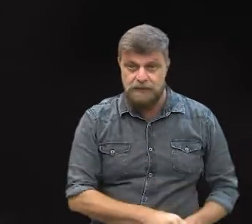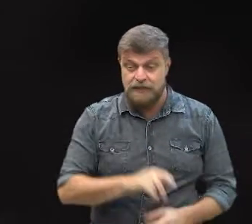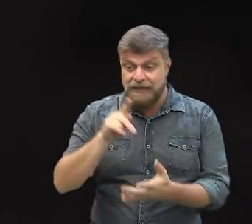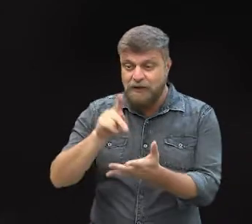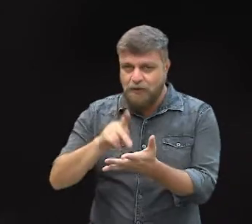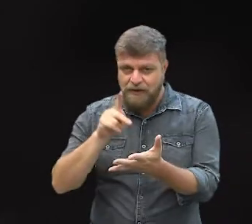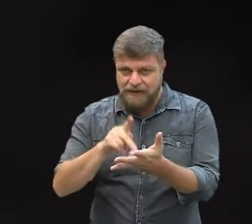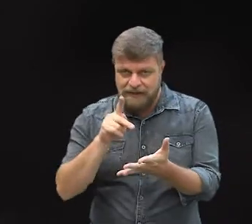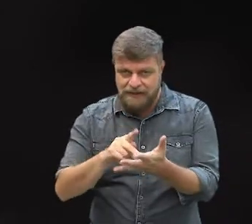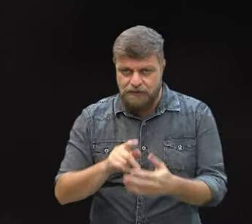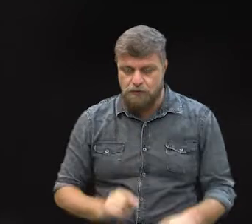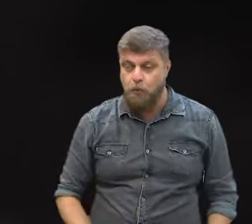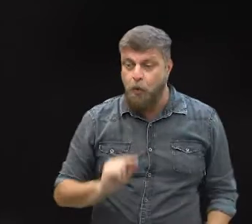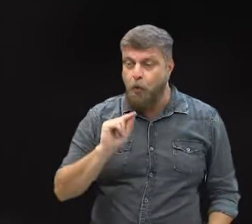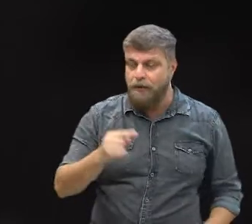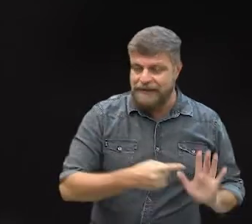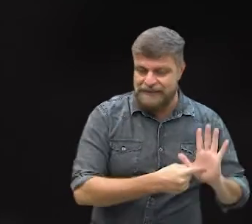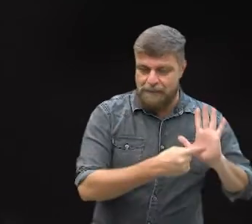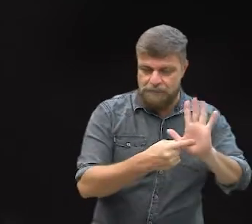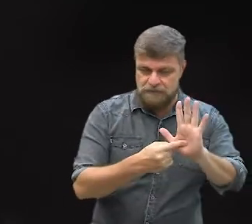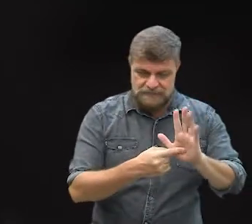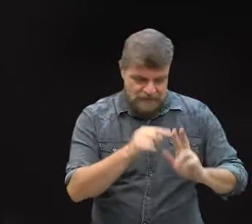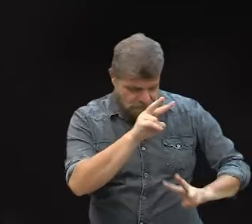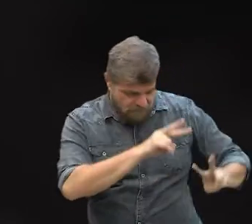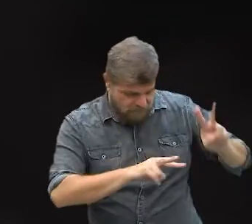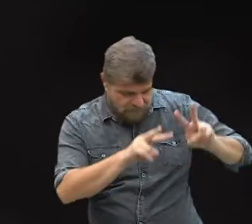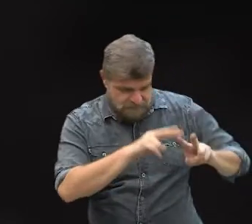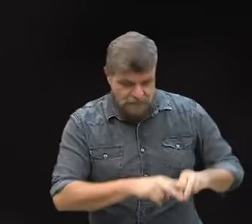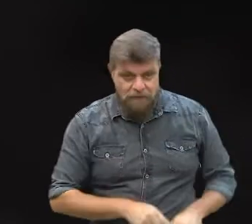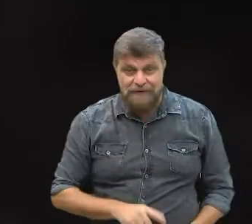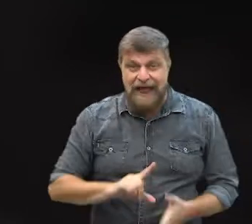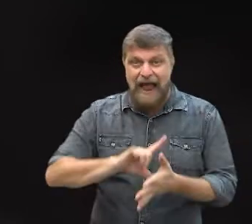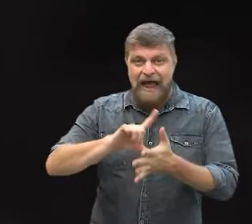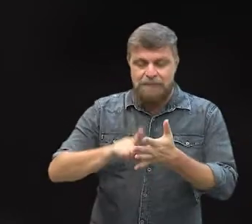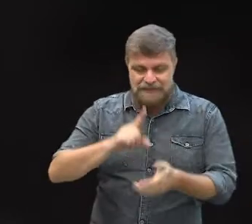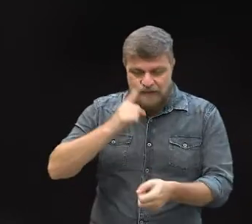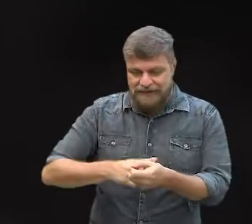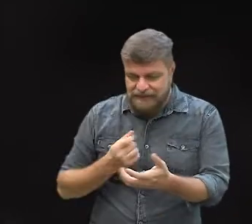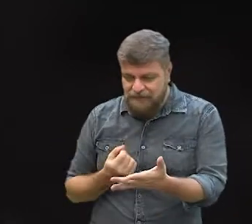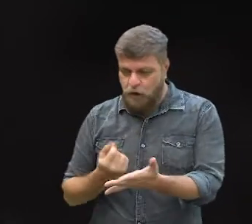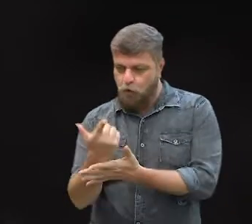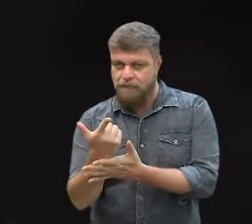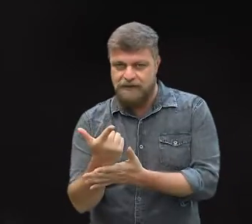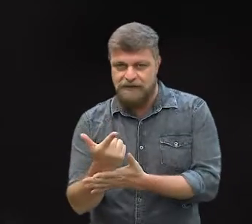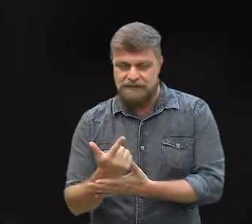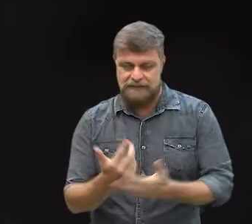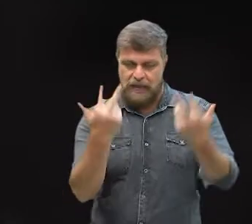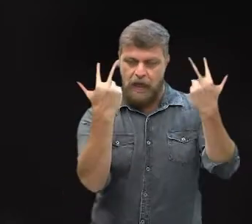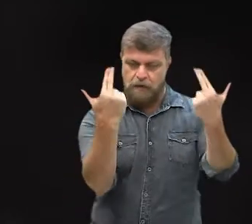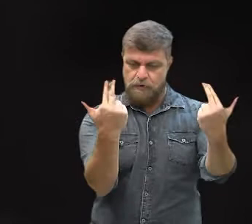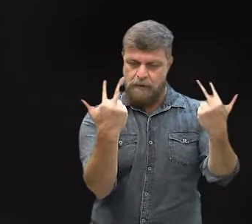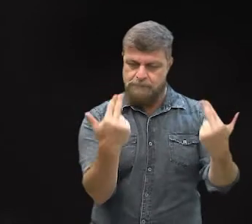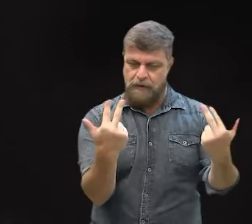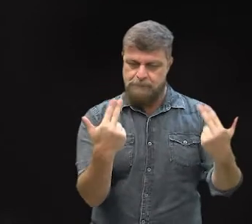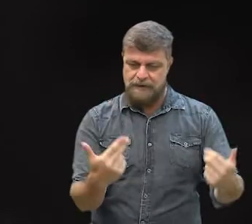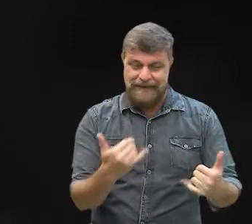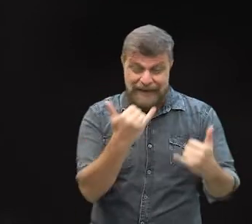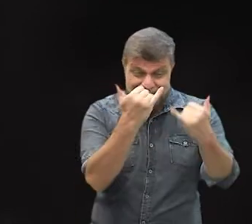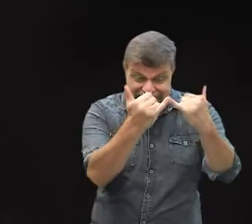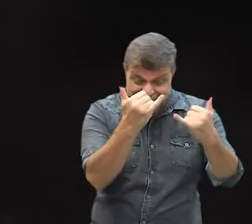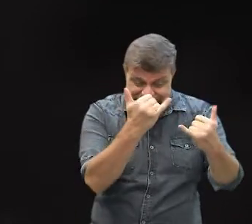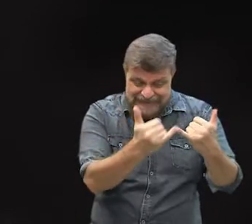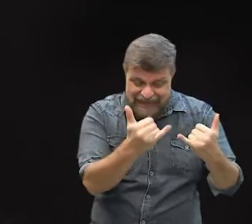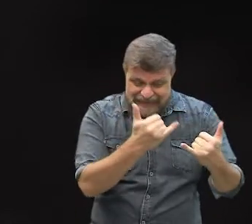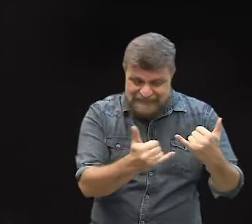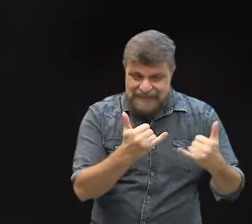Ou seja, entre aquilo que ele está vendo e aquilo que depois ele recebe. A gente tem mais proximidade, a gente